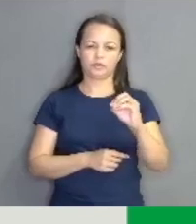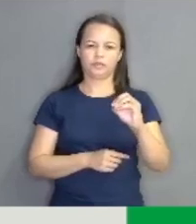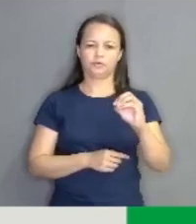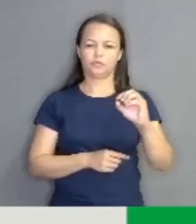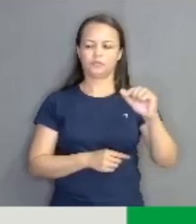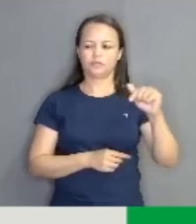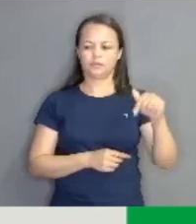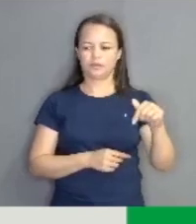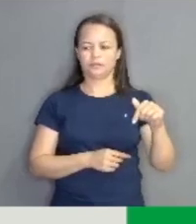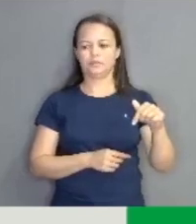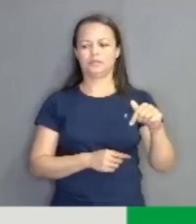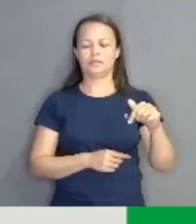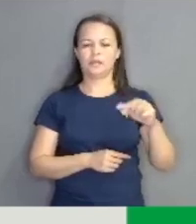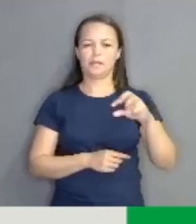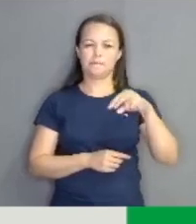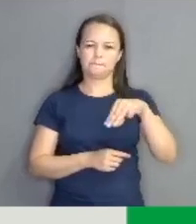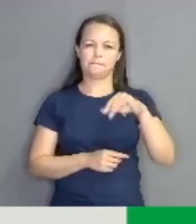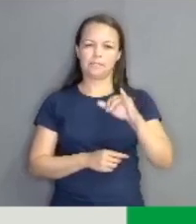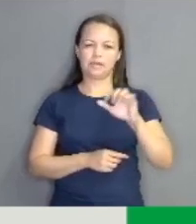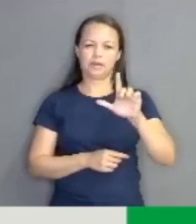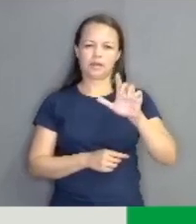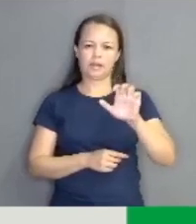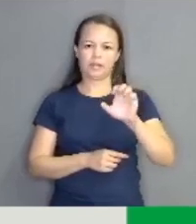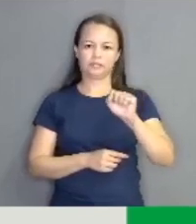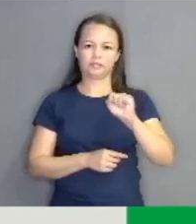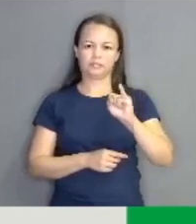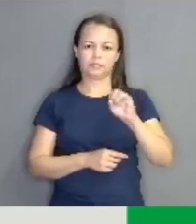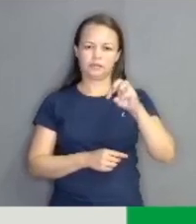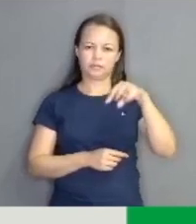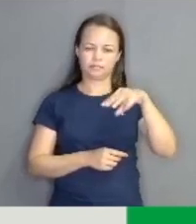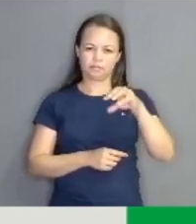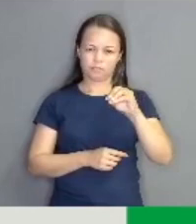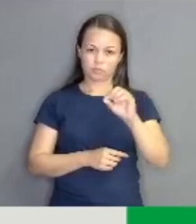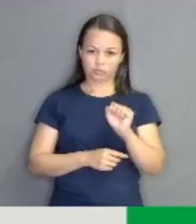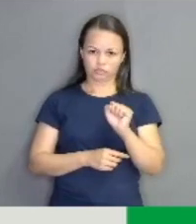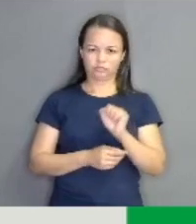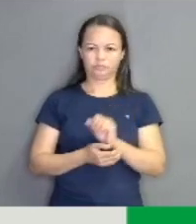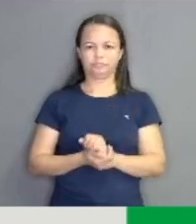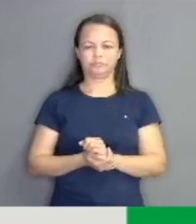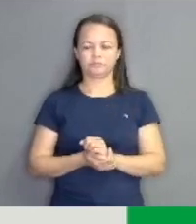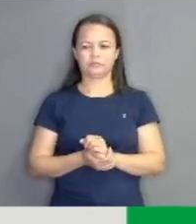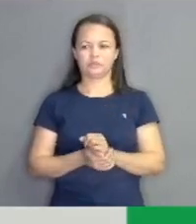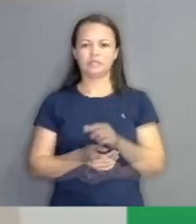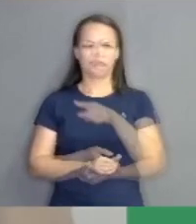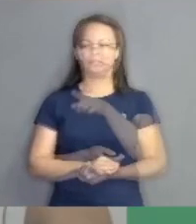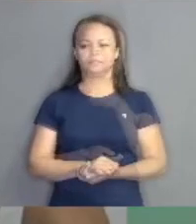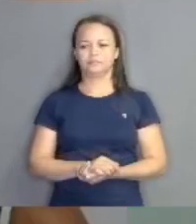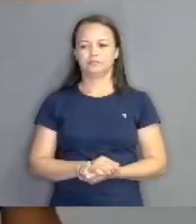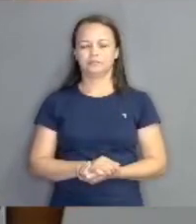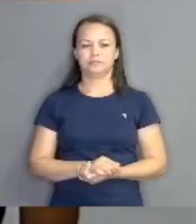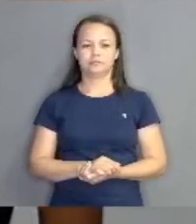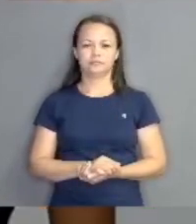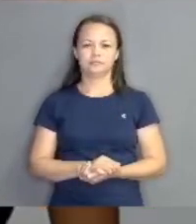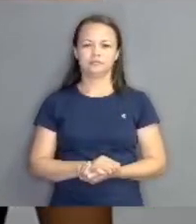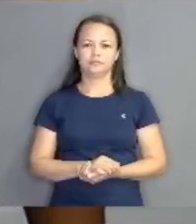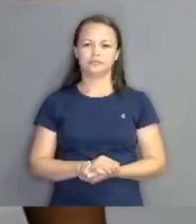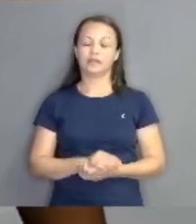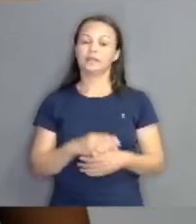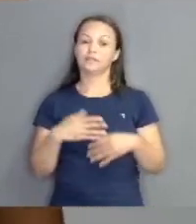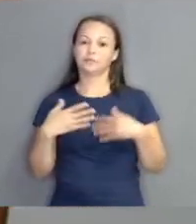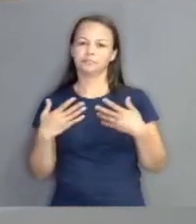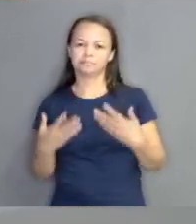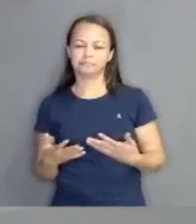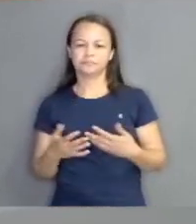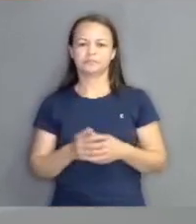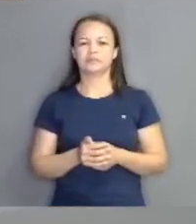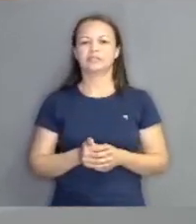0,007 milésimos. Ok? E aí? Acertaram? Bom, pessoal, e por